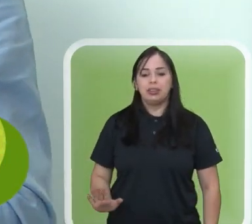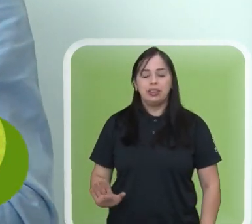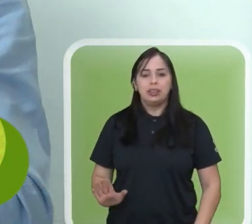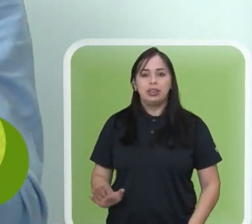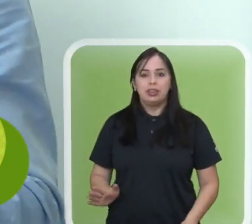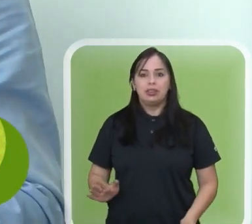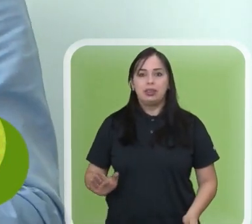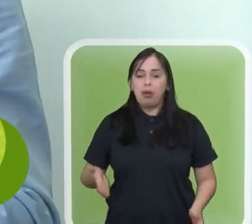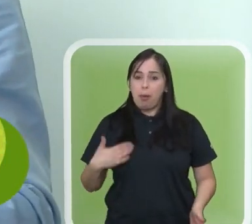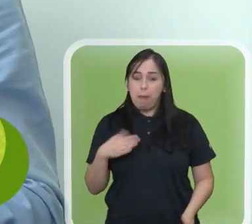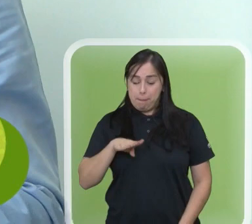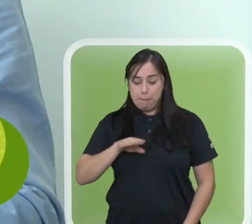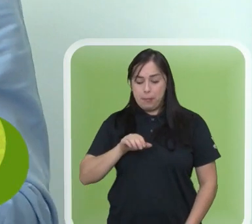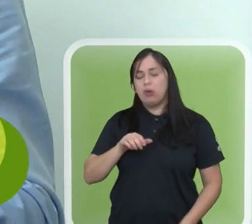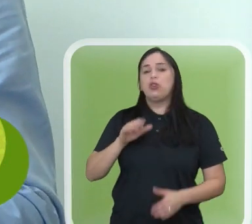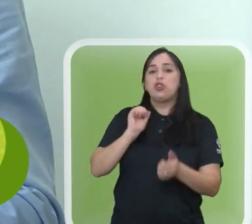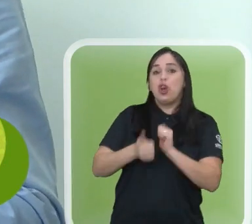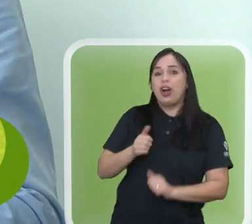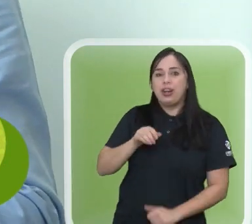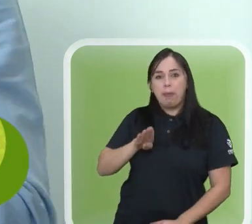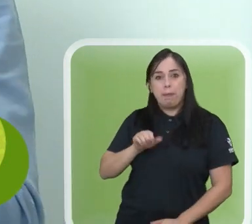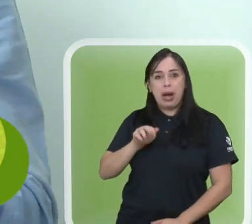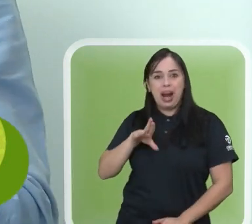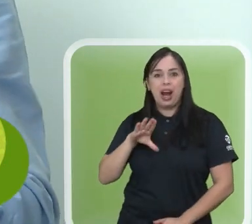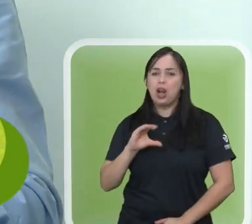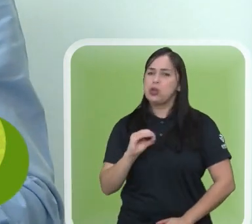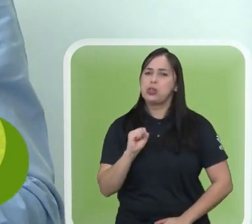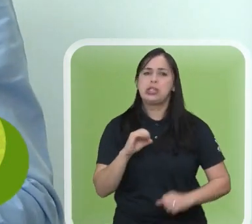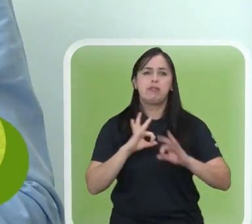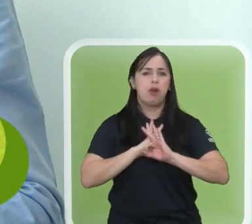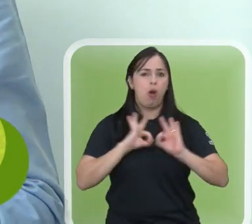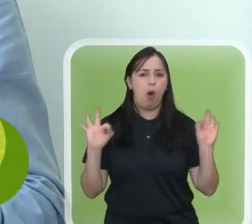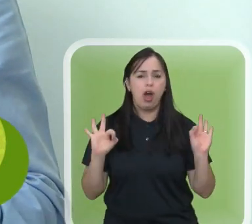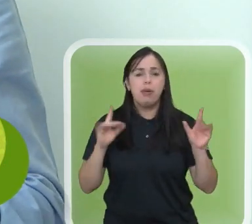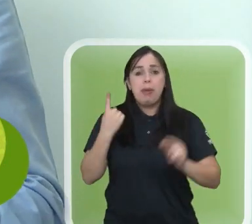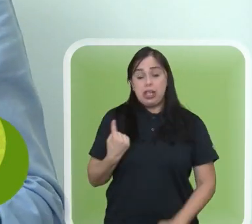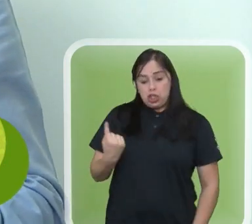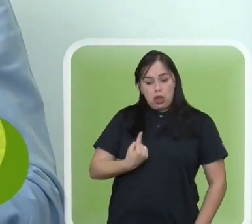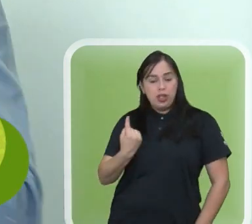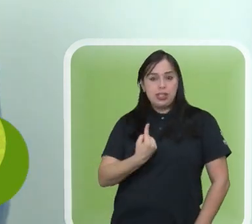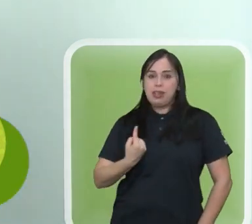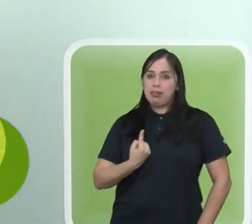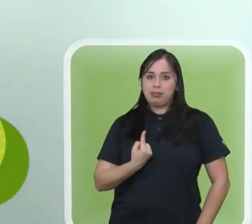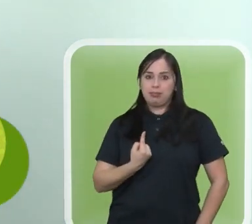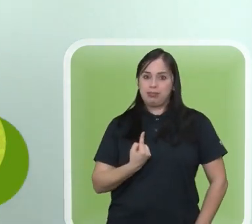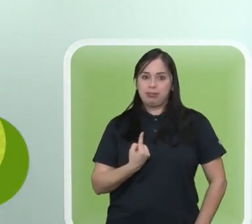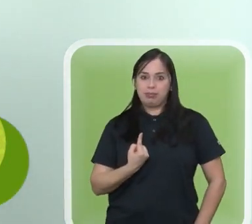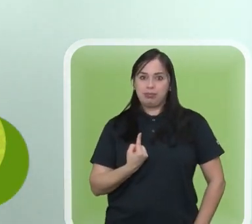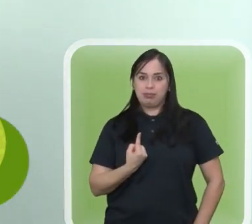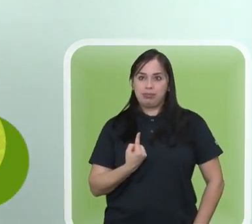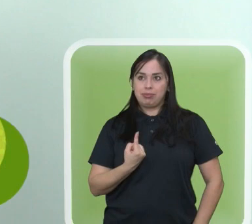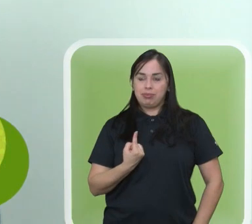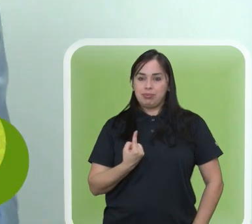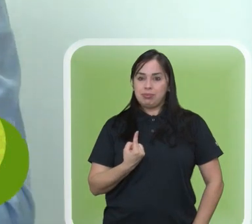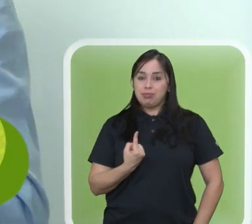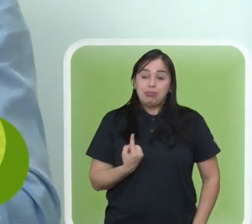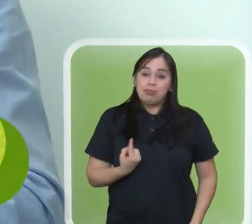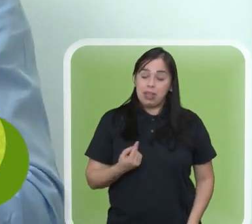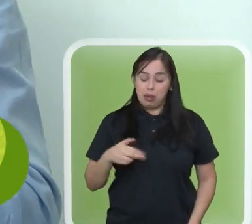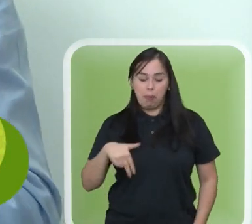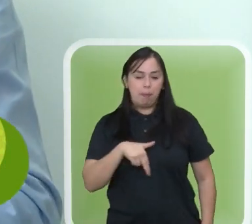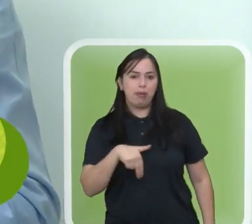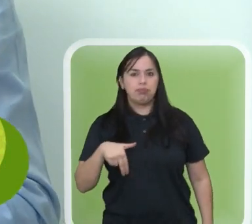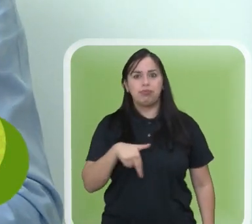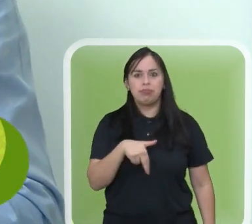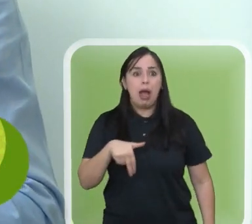centroavante, o Barcos. Ele foi bem, fez acho que 9 gols, foi bem. Mas meio que sozinho ali, a bola dificilmente chegava para ele a bola. Então, para se